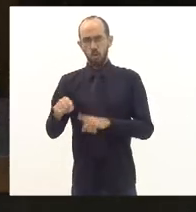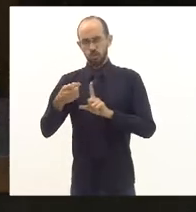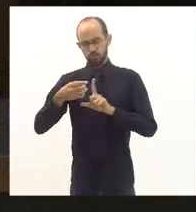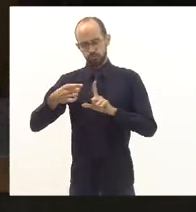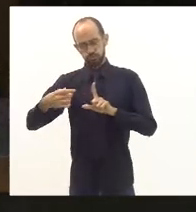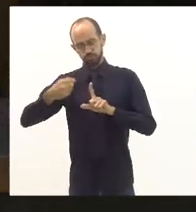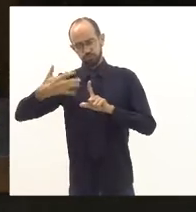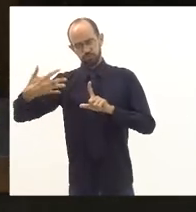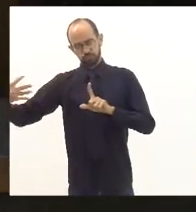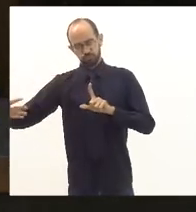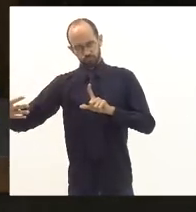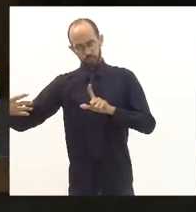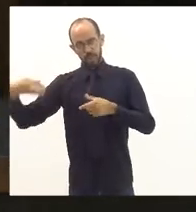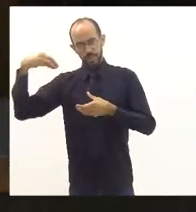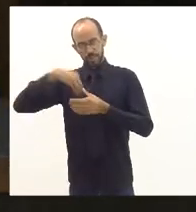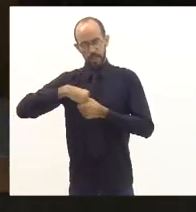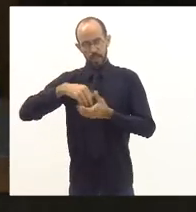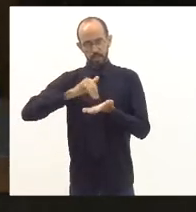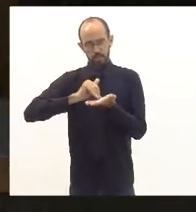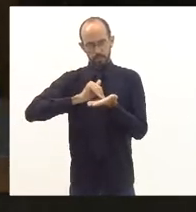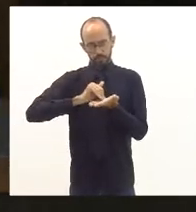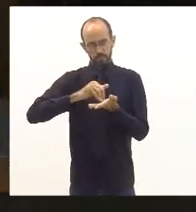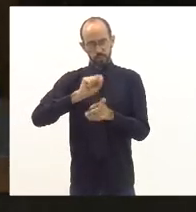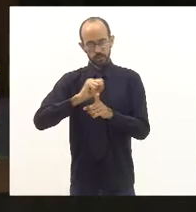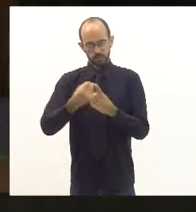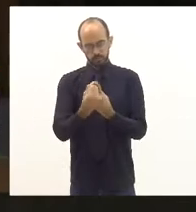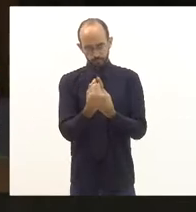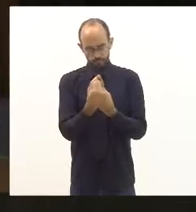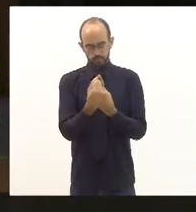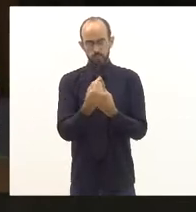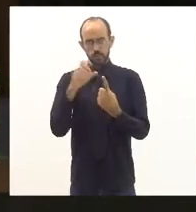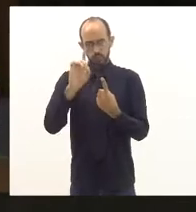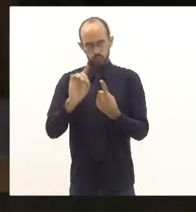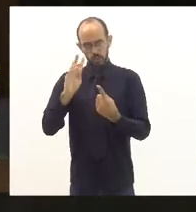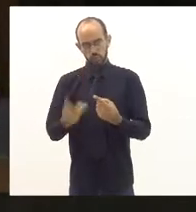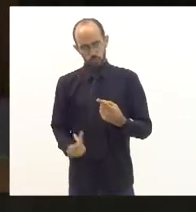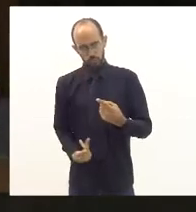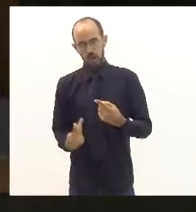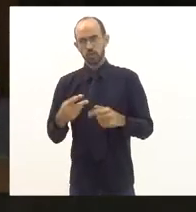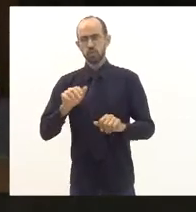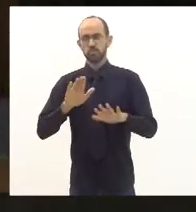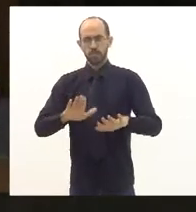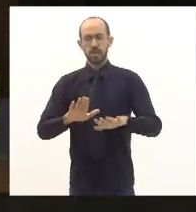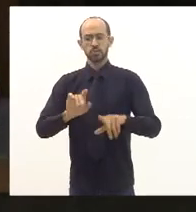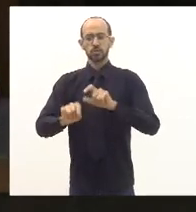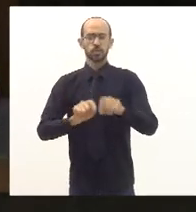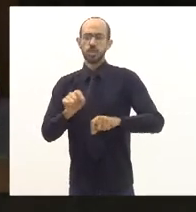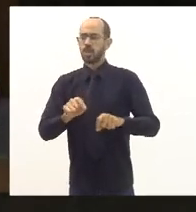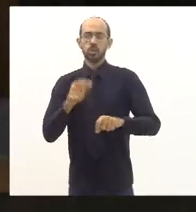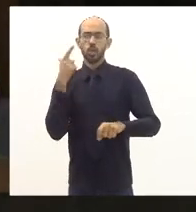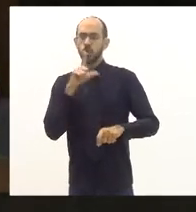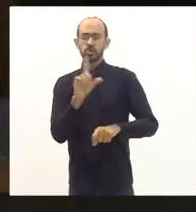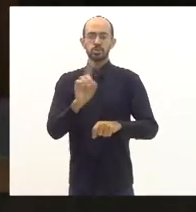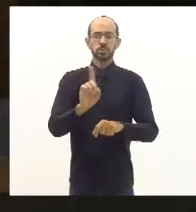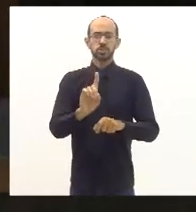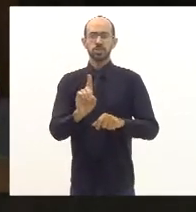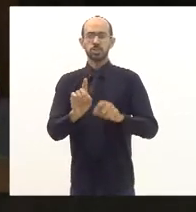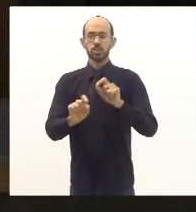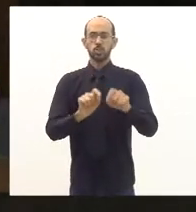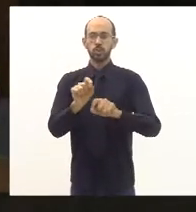ali trabalhando dentro da Secretaria de Assistência Social e Direitos Humanos e não conseguir fazer